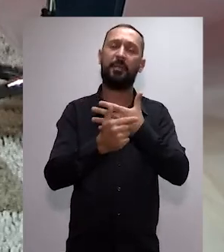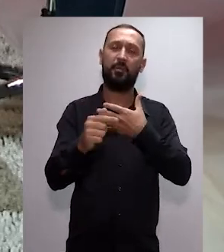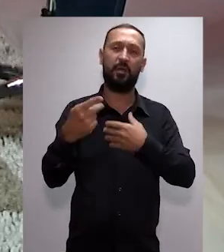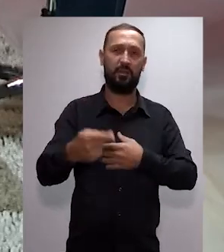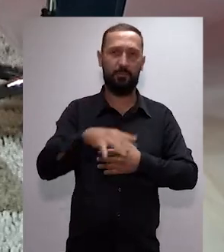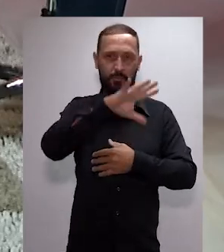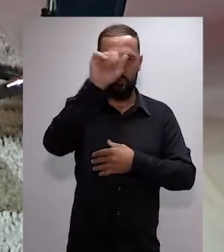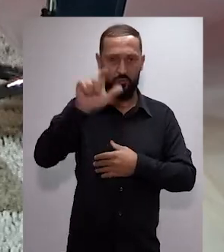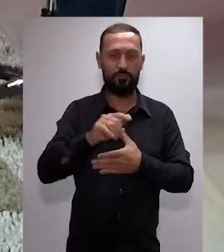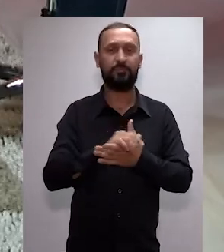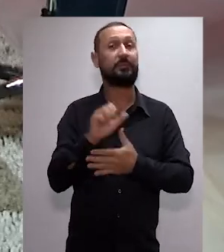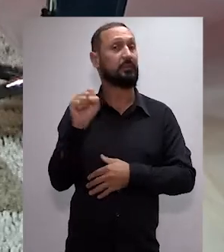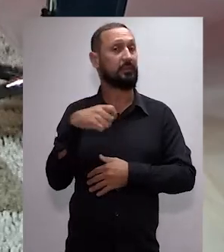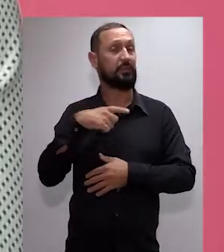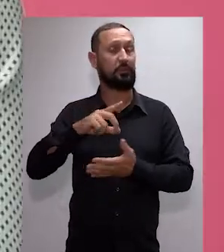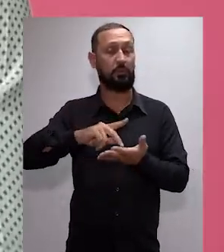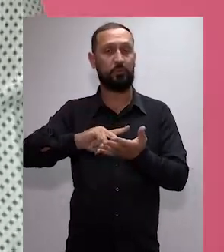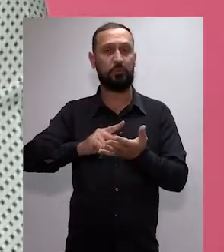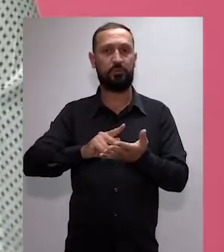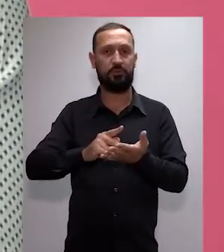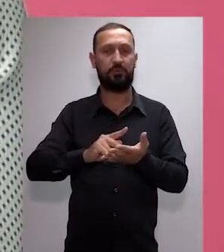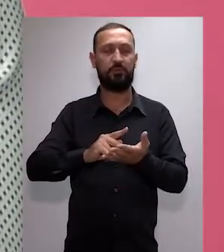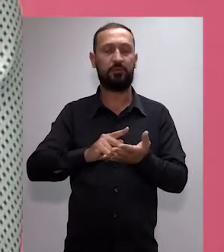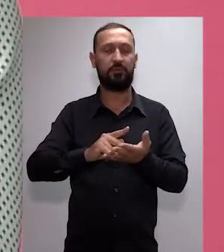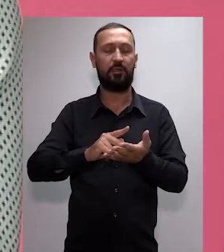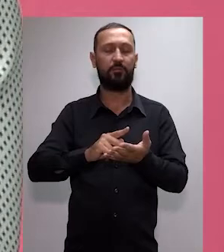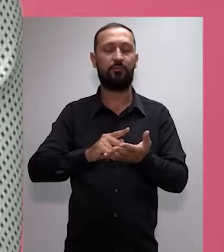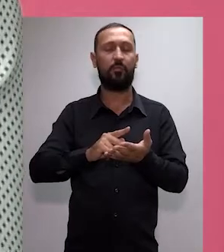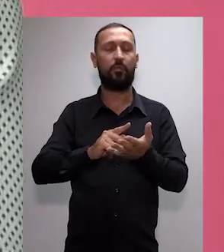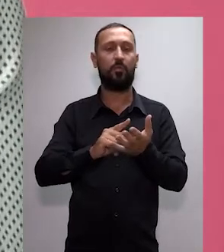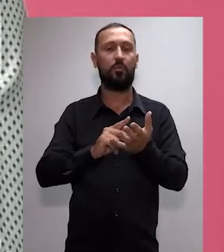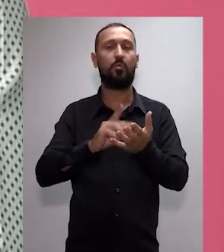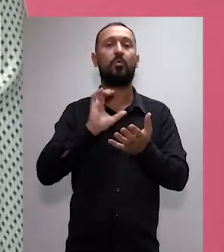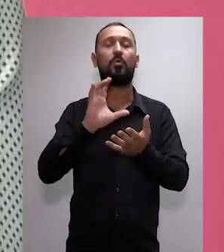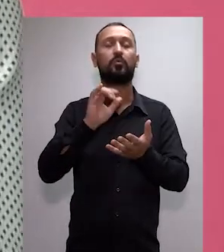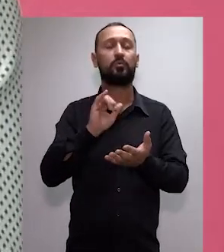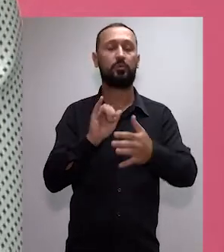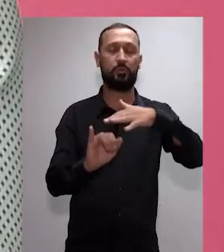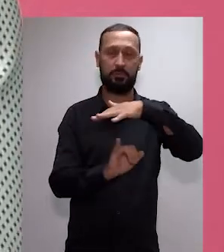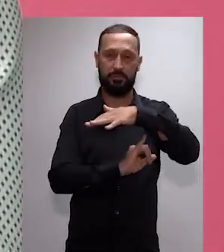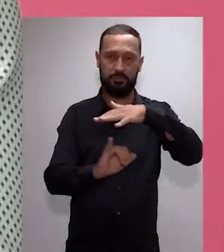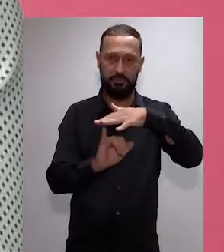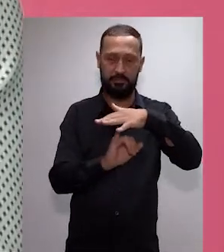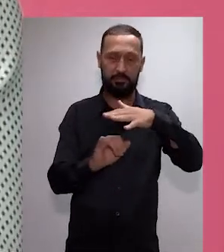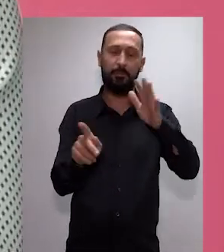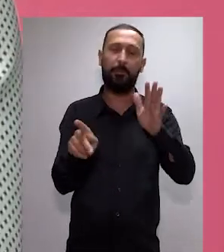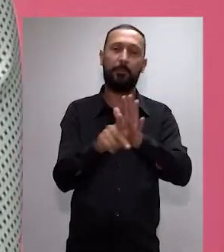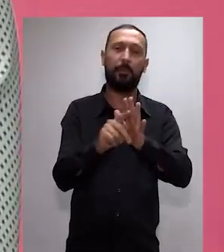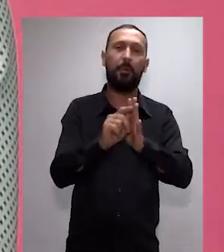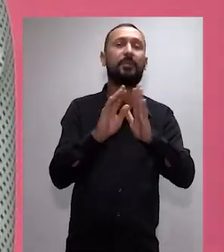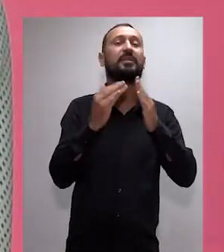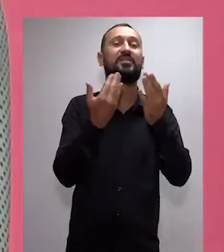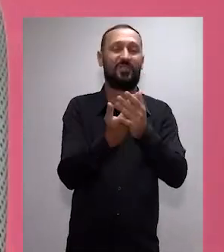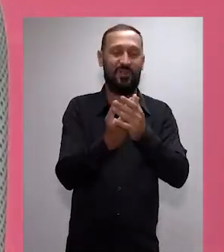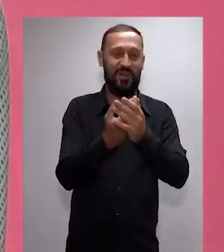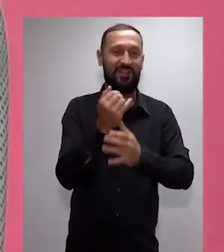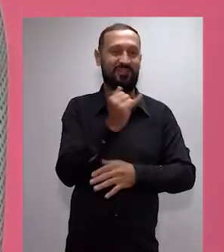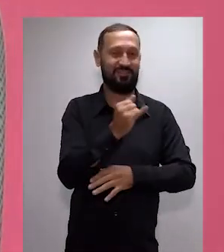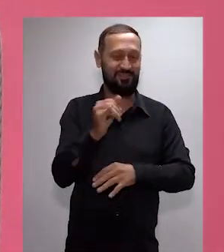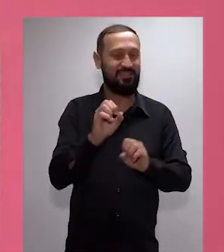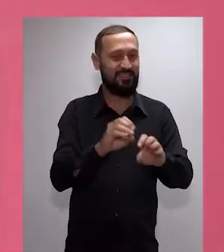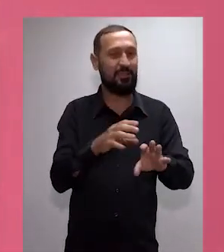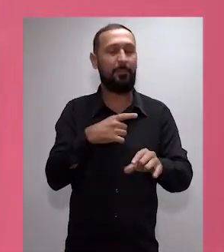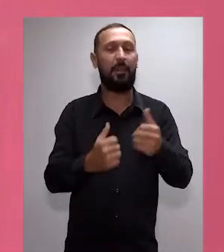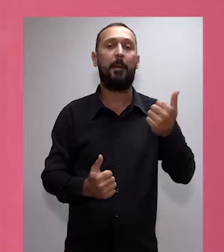estado. Isso mesmo, Areta. O Sindicato do Centro de Formação de Condutores, das autoescolas, tem como papel dar